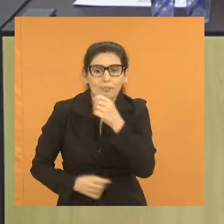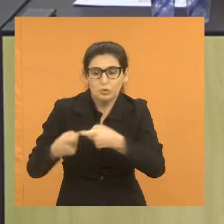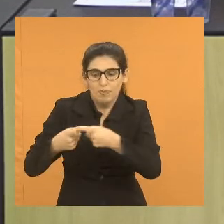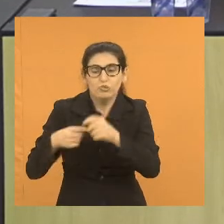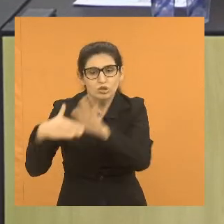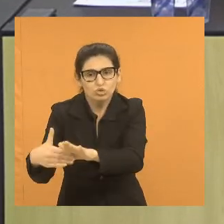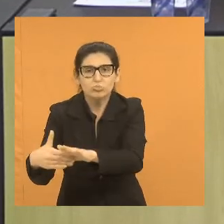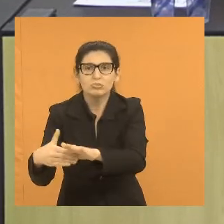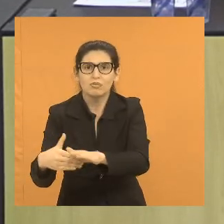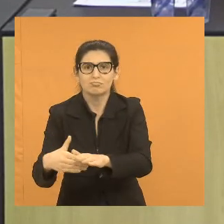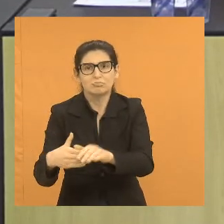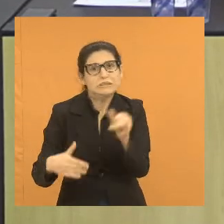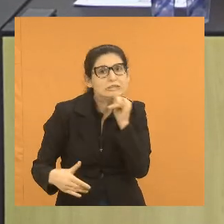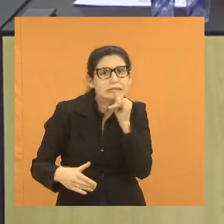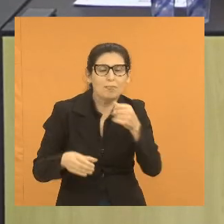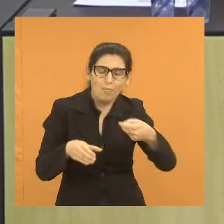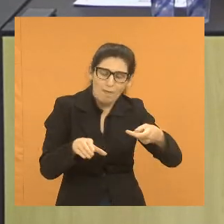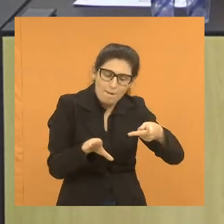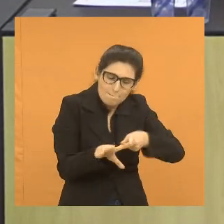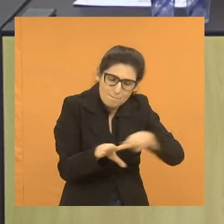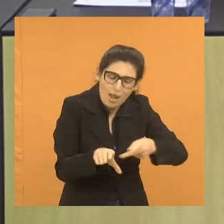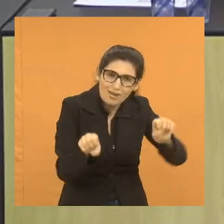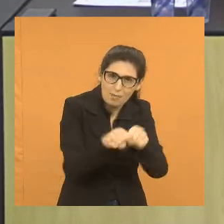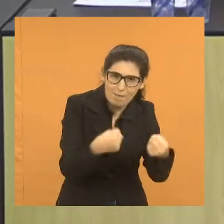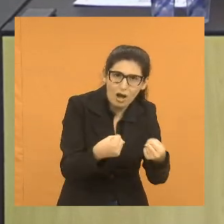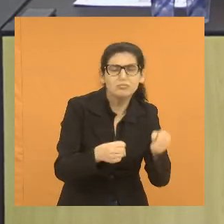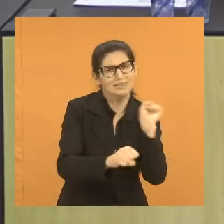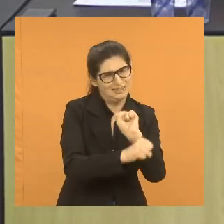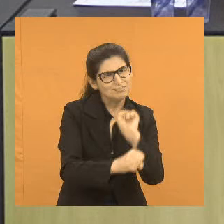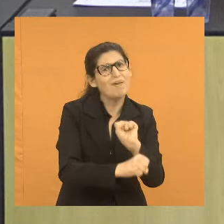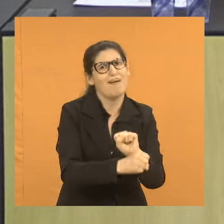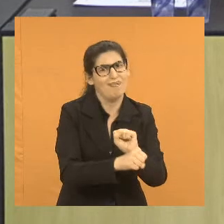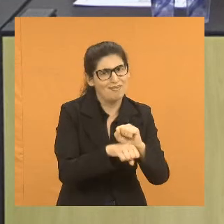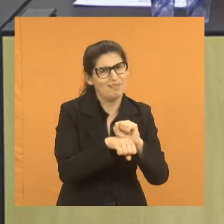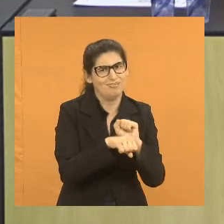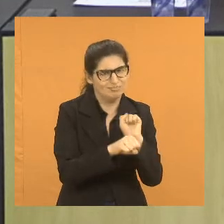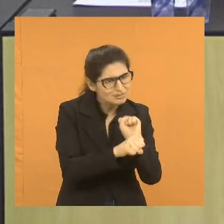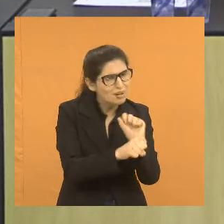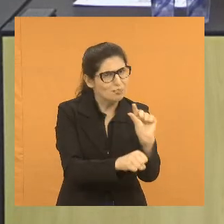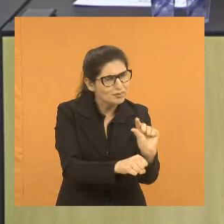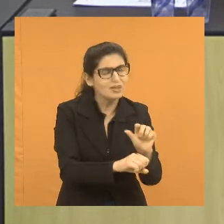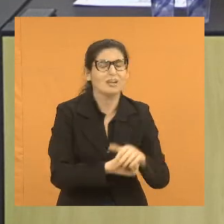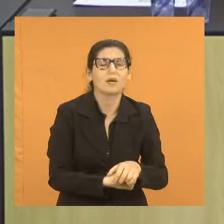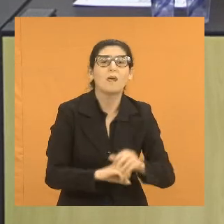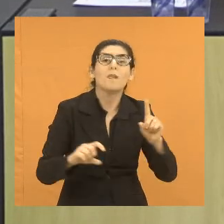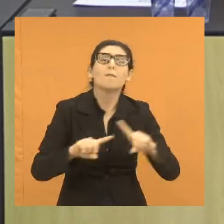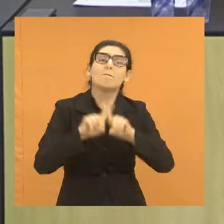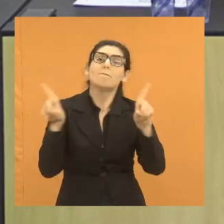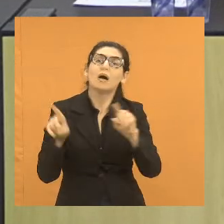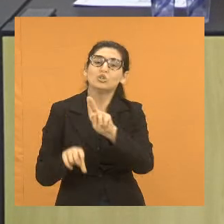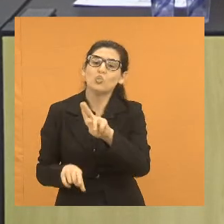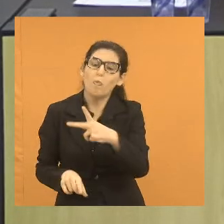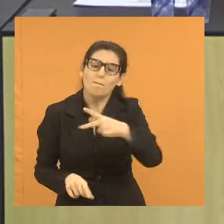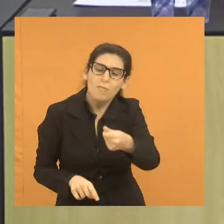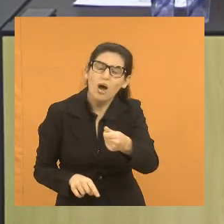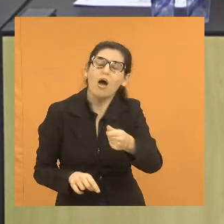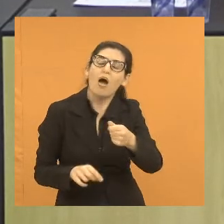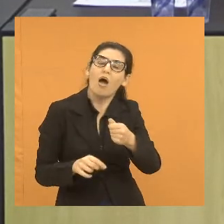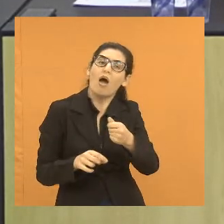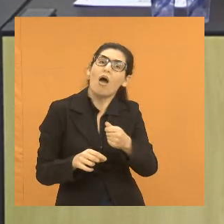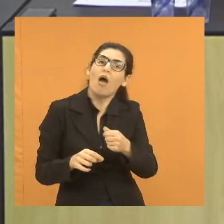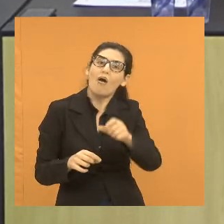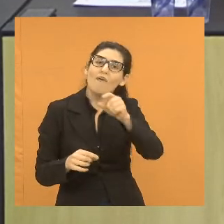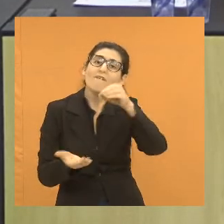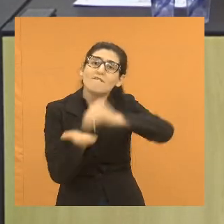mais um pouco. Mas, diante da demanda expressiva que atende o UPA, está